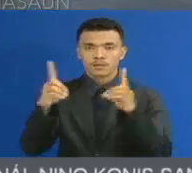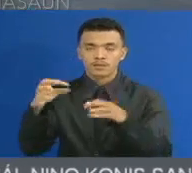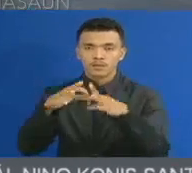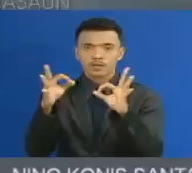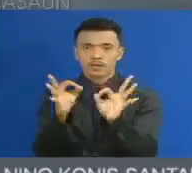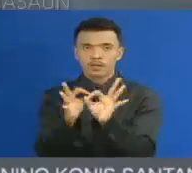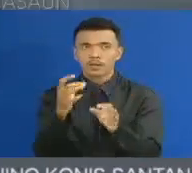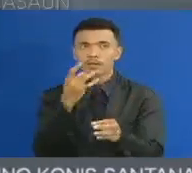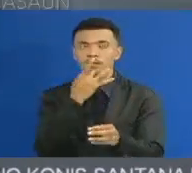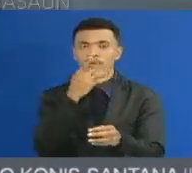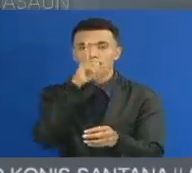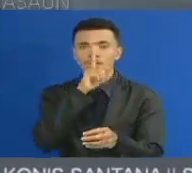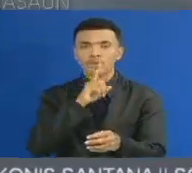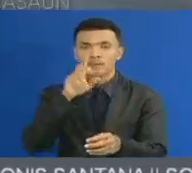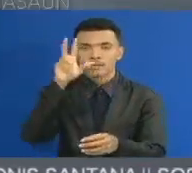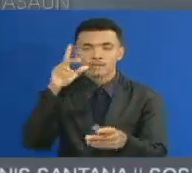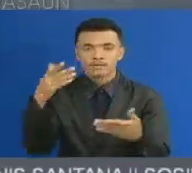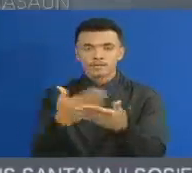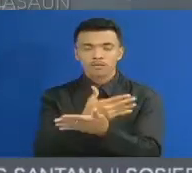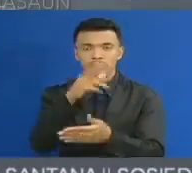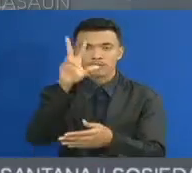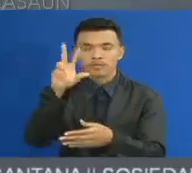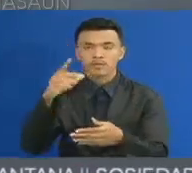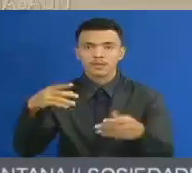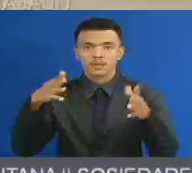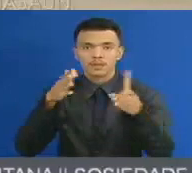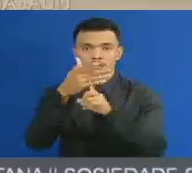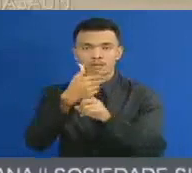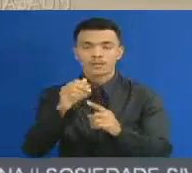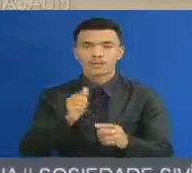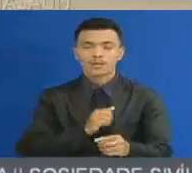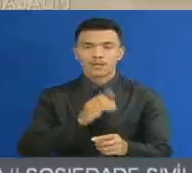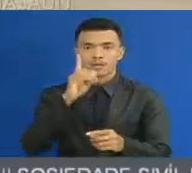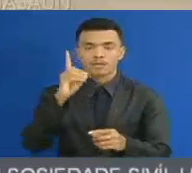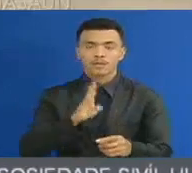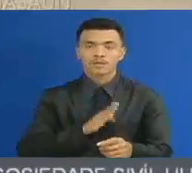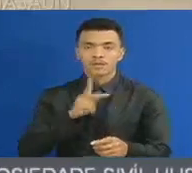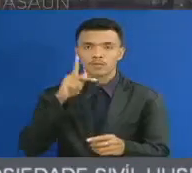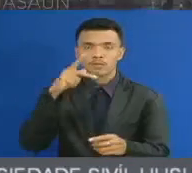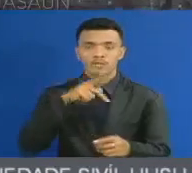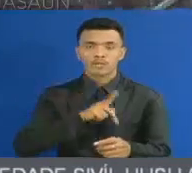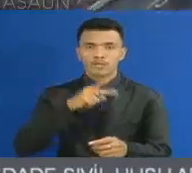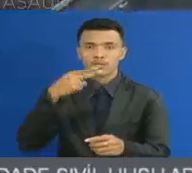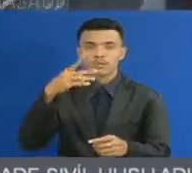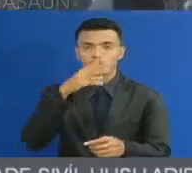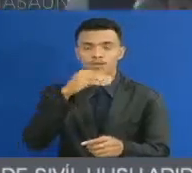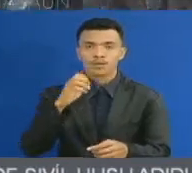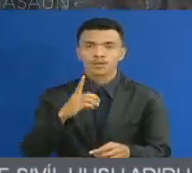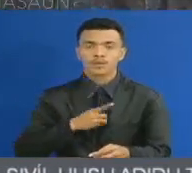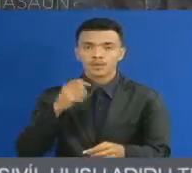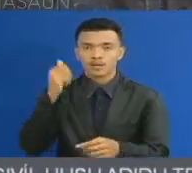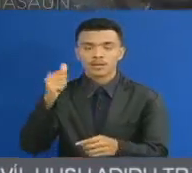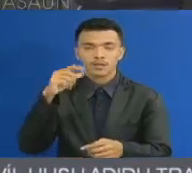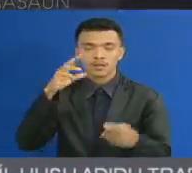instalação Sumafro Fontolo e recruzamento ao dia Kuluhung no Elemloi Delta. Mas bem, o mandato do governo